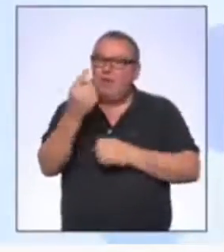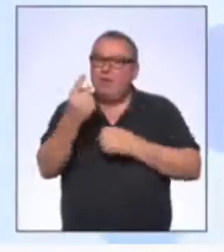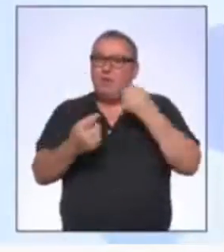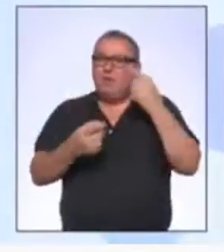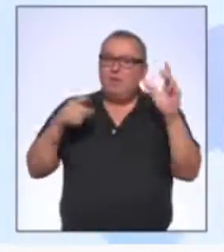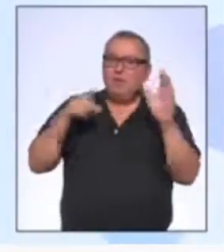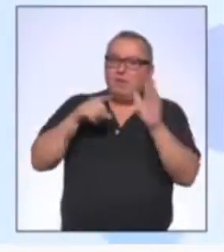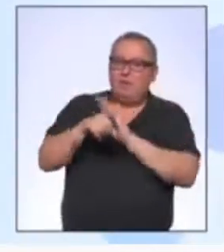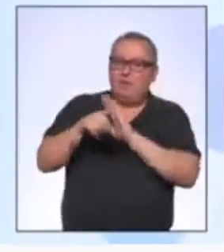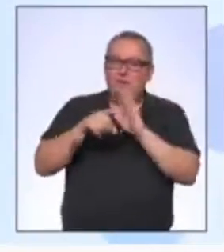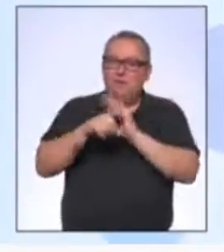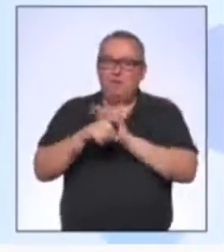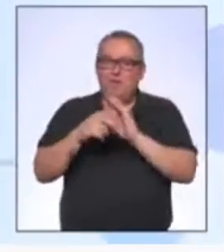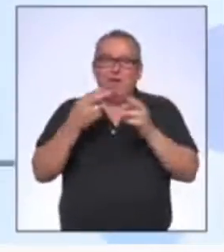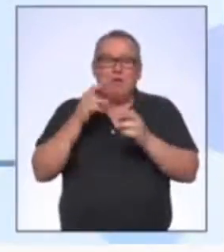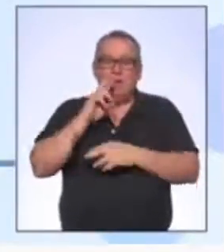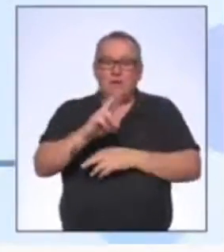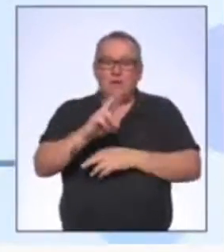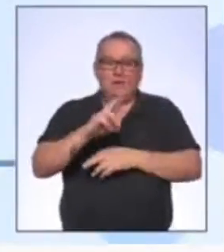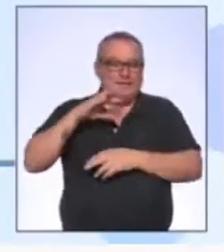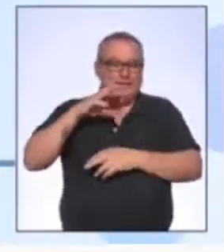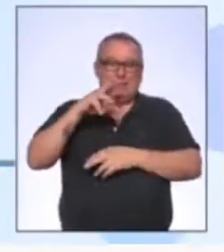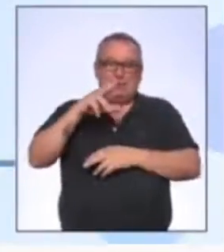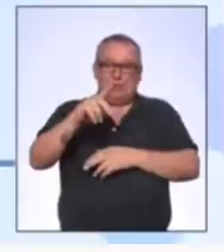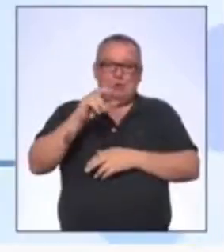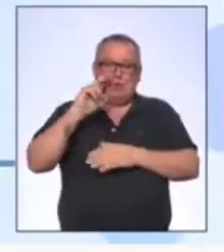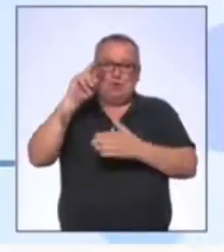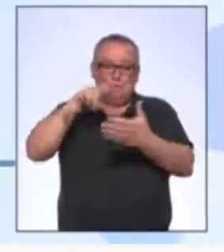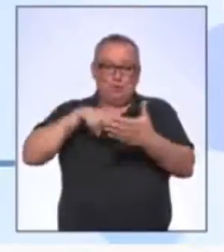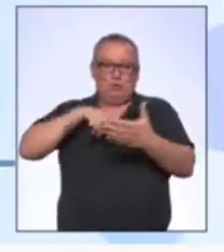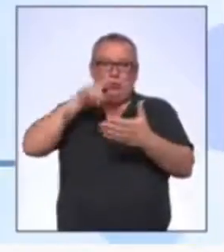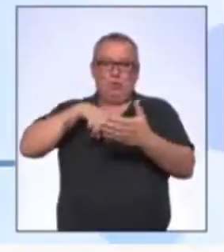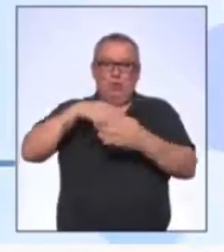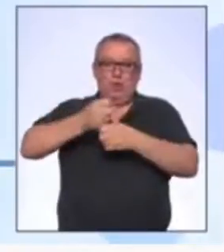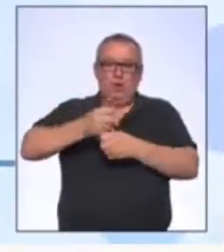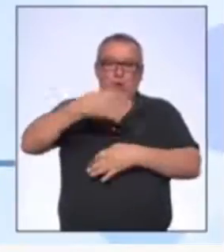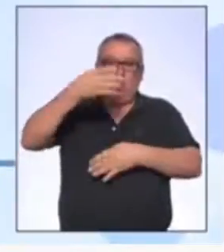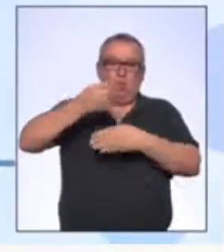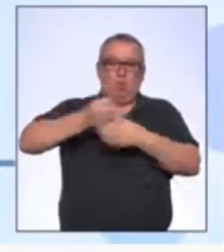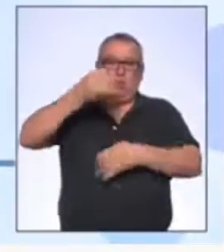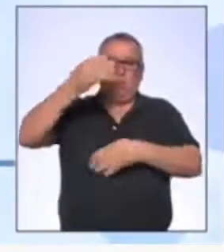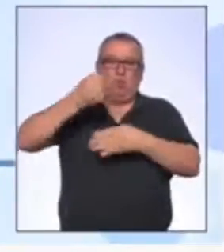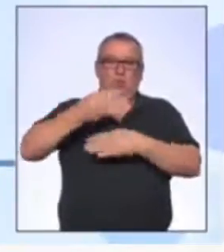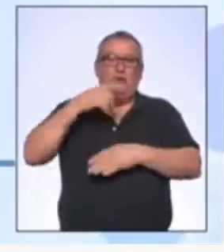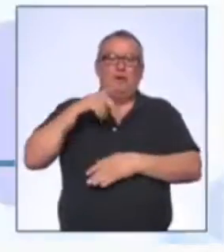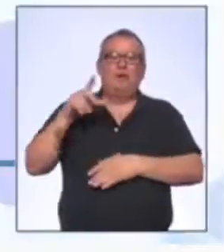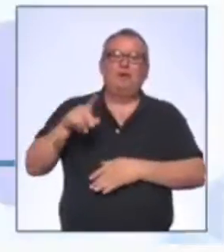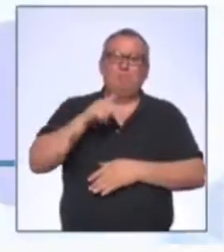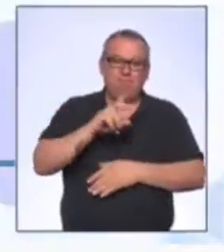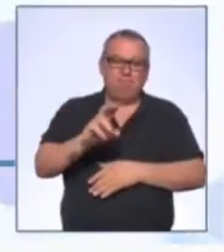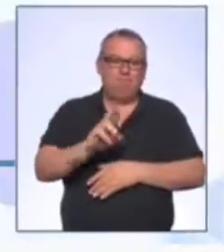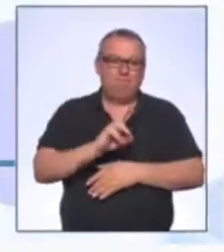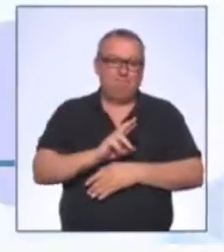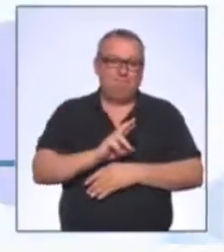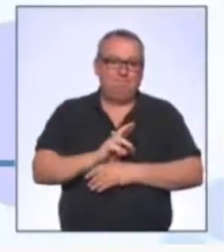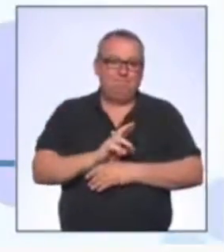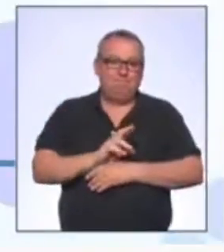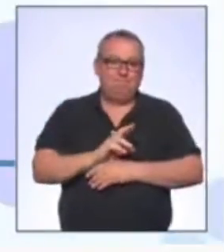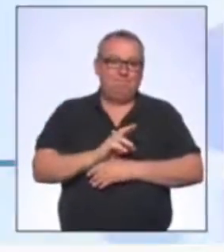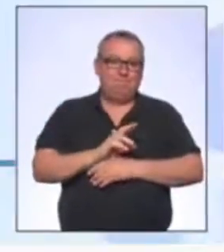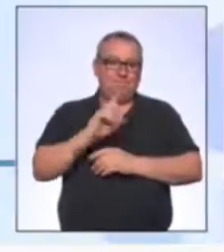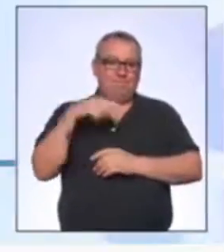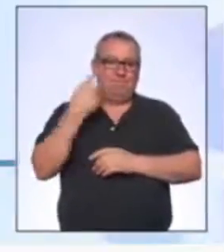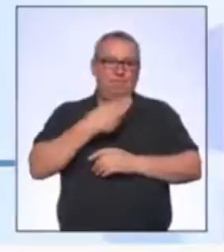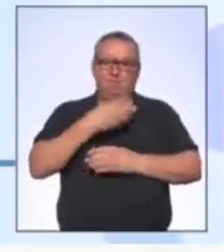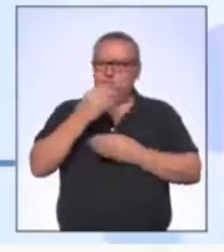perguntas exatamente responder todas até ver todas né então tem professor que vai lá e já respondi então assim